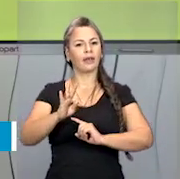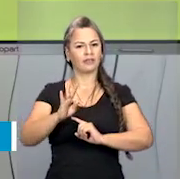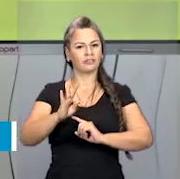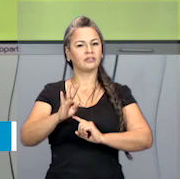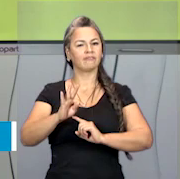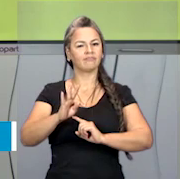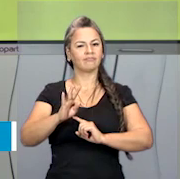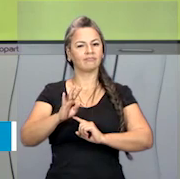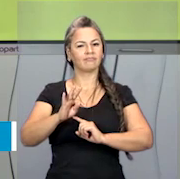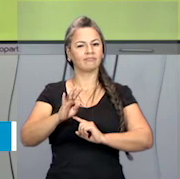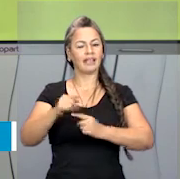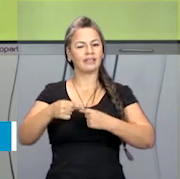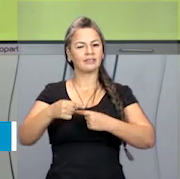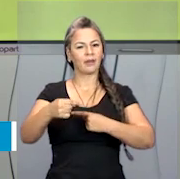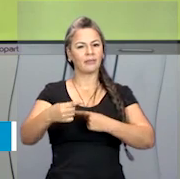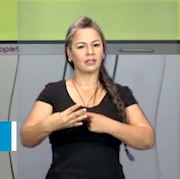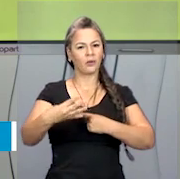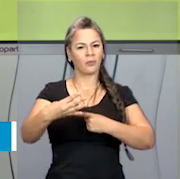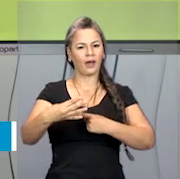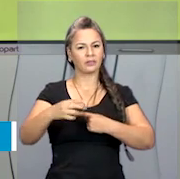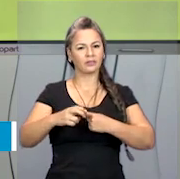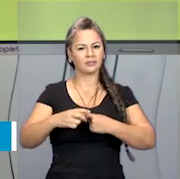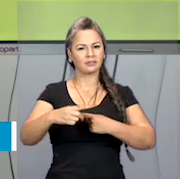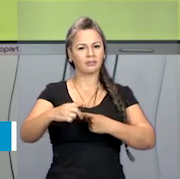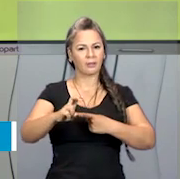semanas 4, 5 e 6.